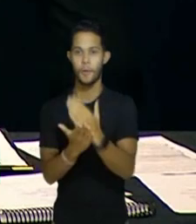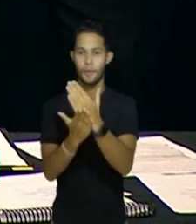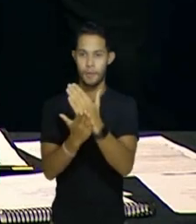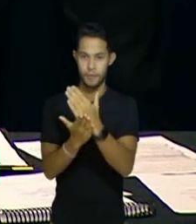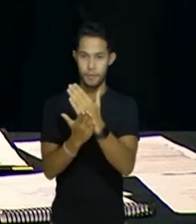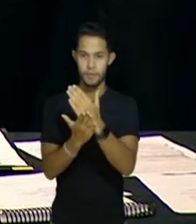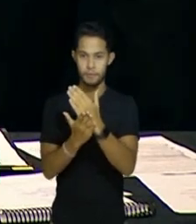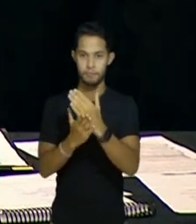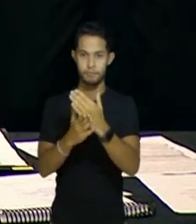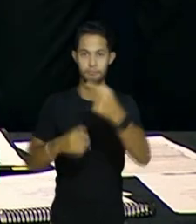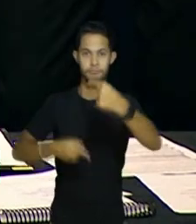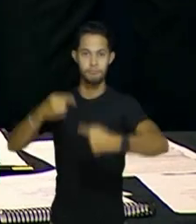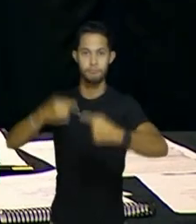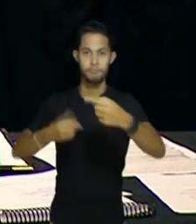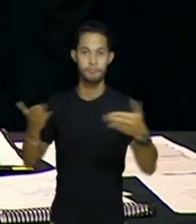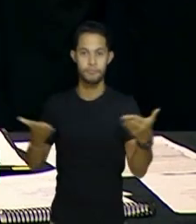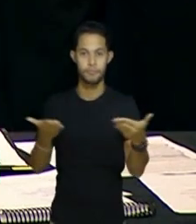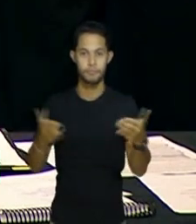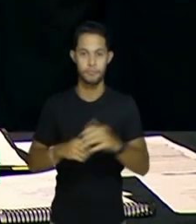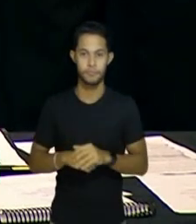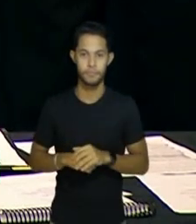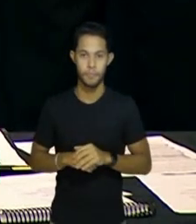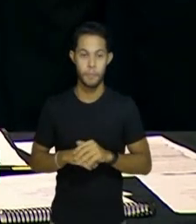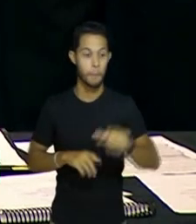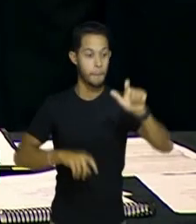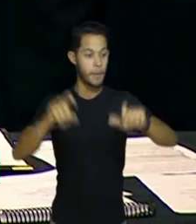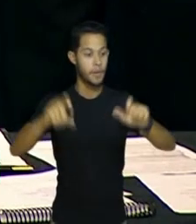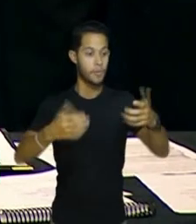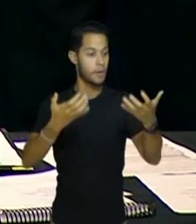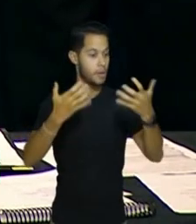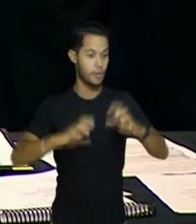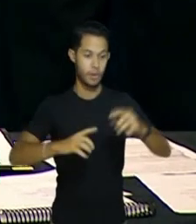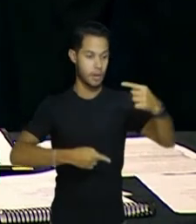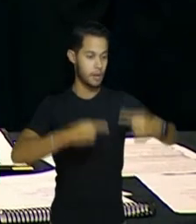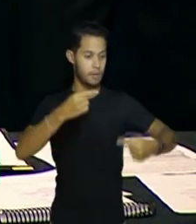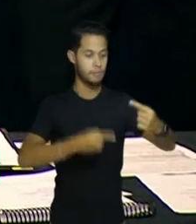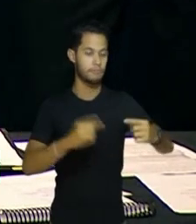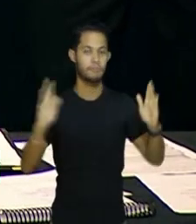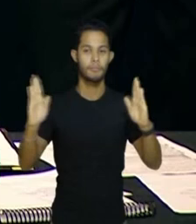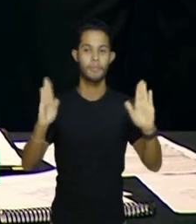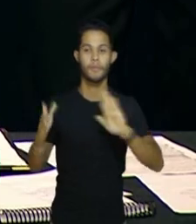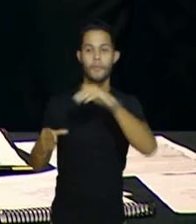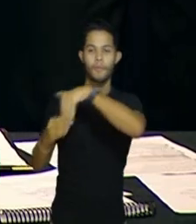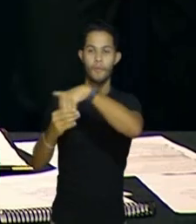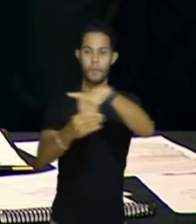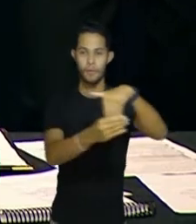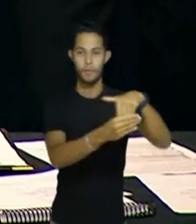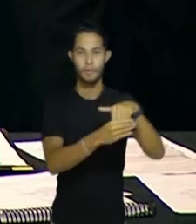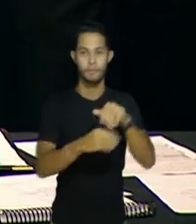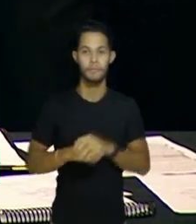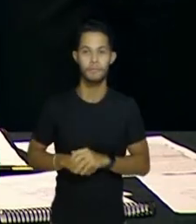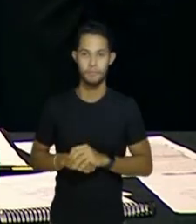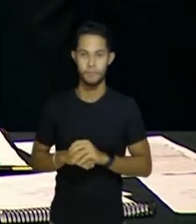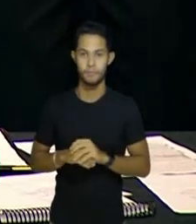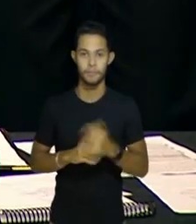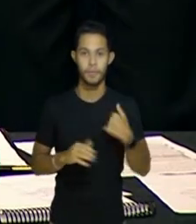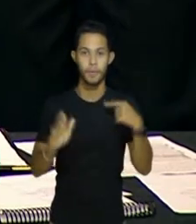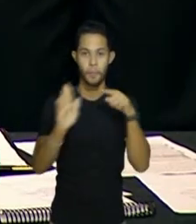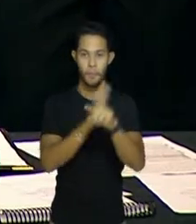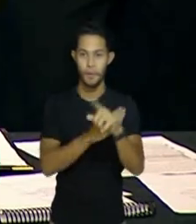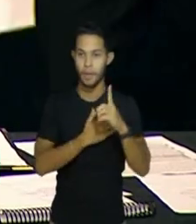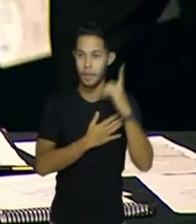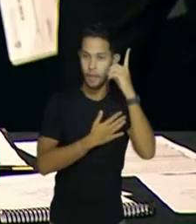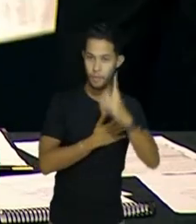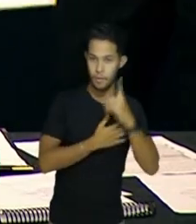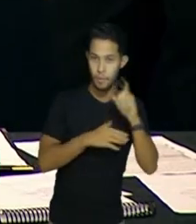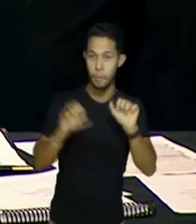Em discussão, não havendo quem queira discutir, em votação. Consulto os senhores e a senhora deputada se podemos, em